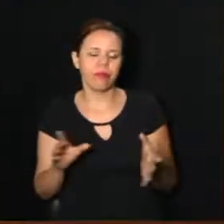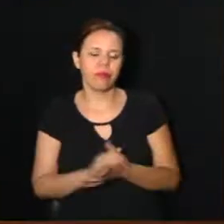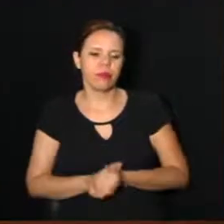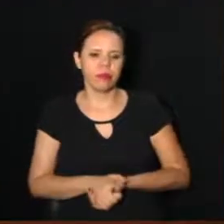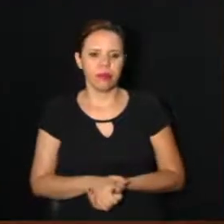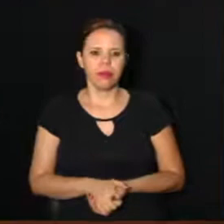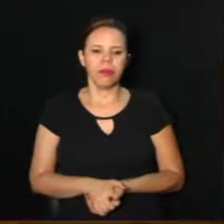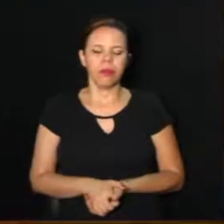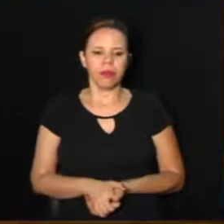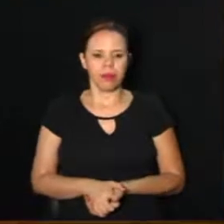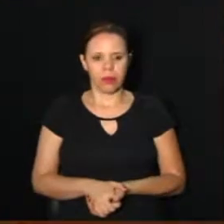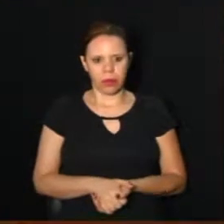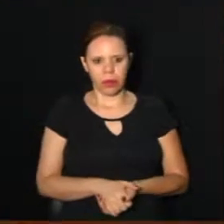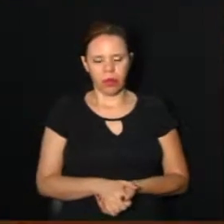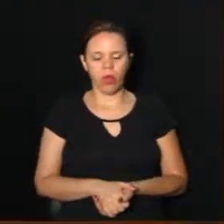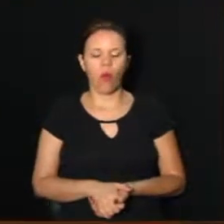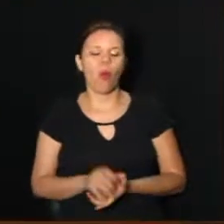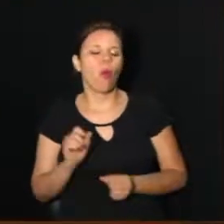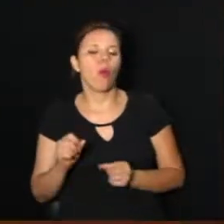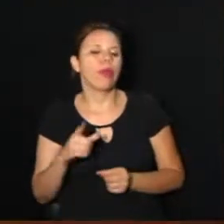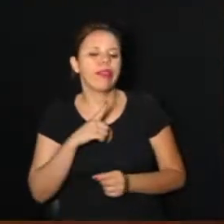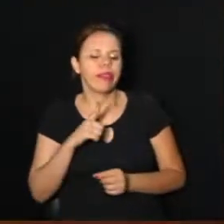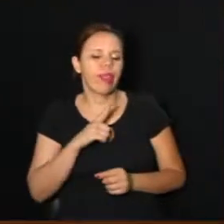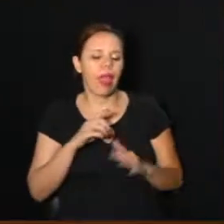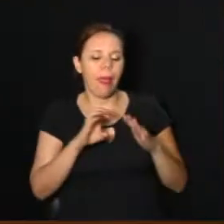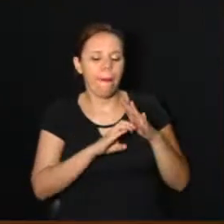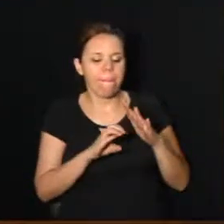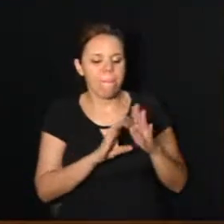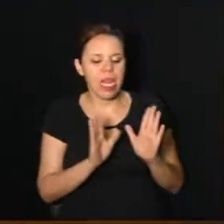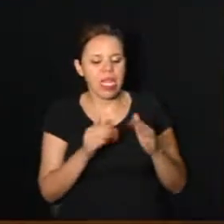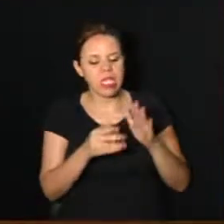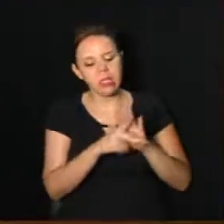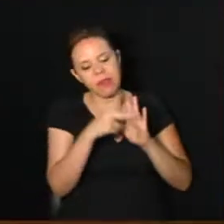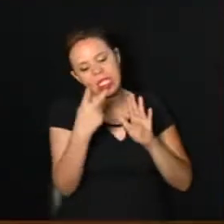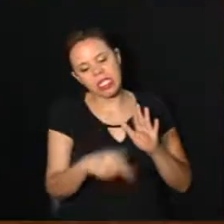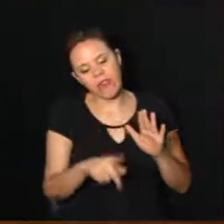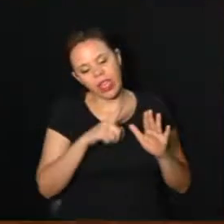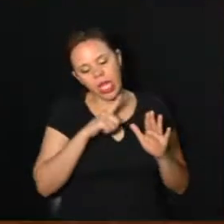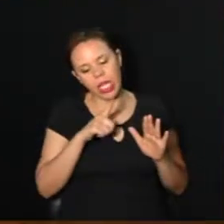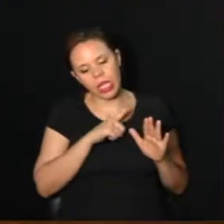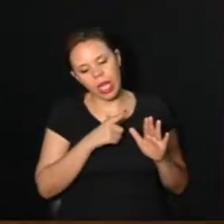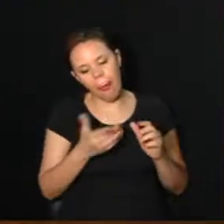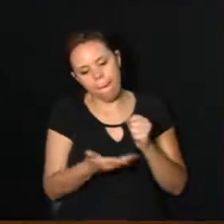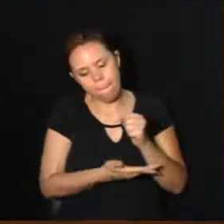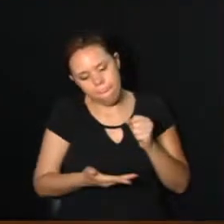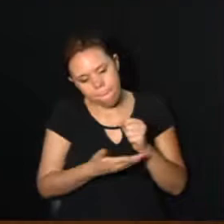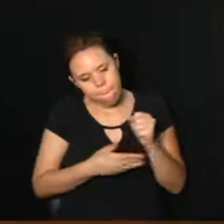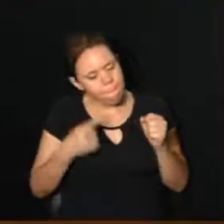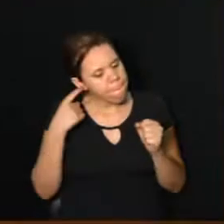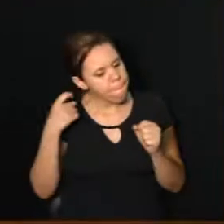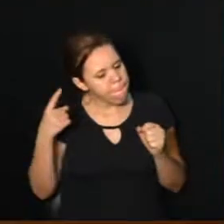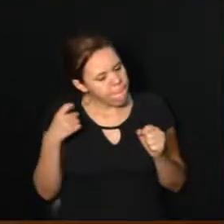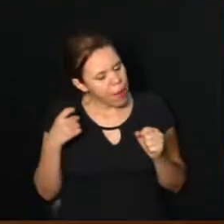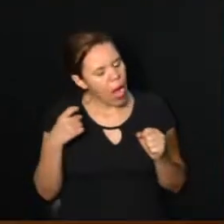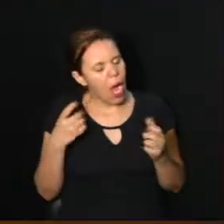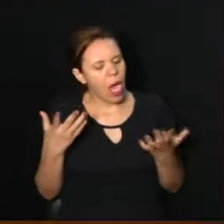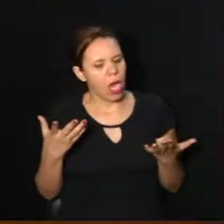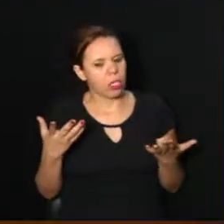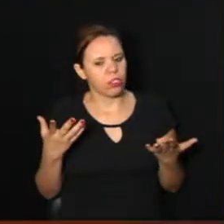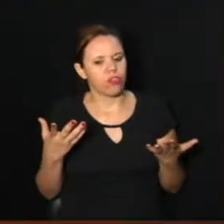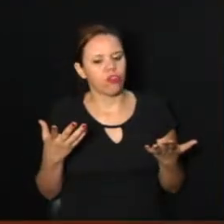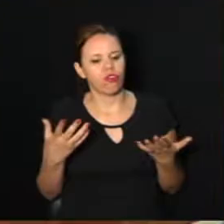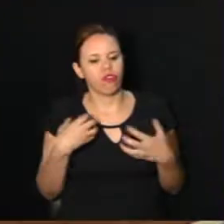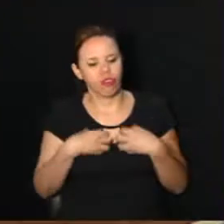de baixo risco, né? Então, acredito que nessa questão o empresário vai ganhar muito